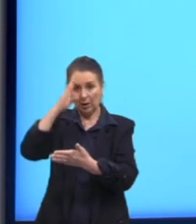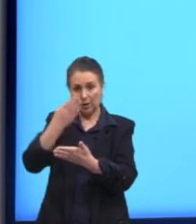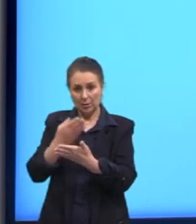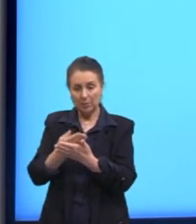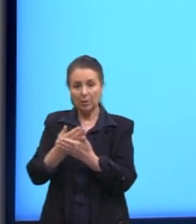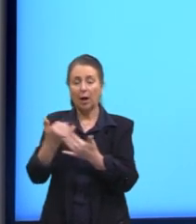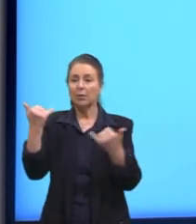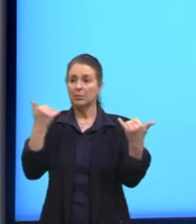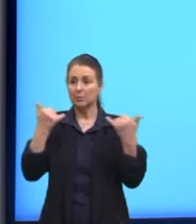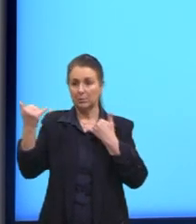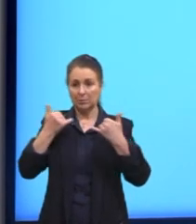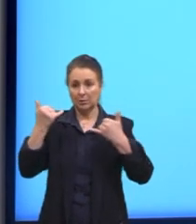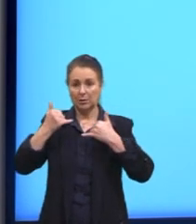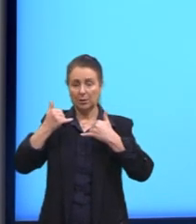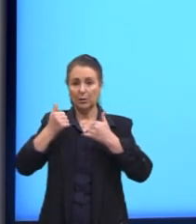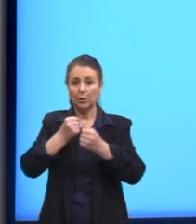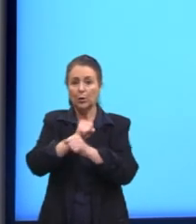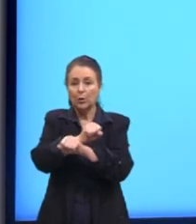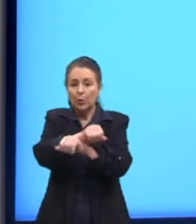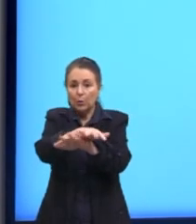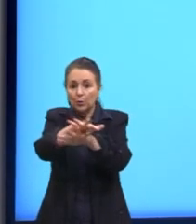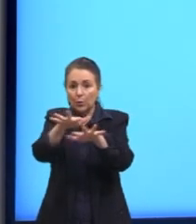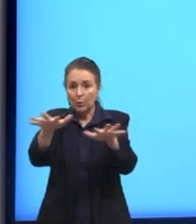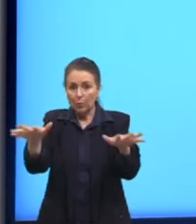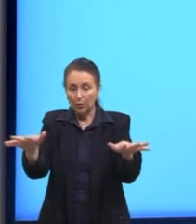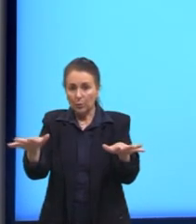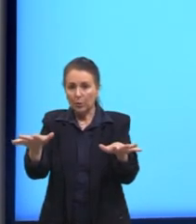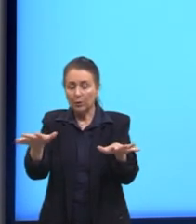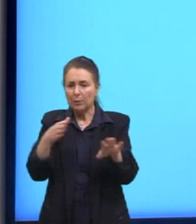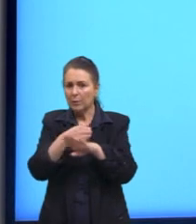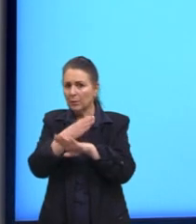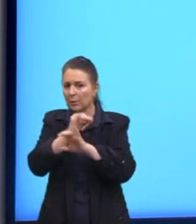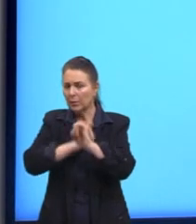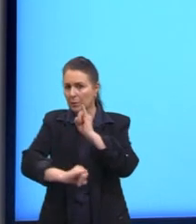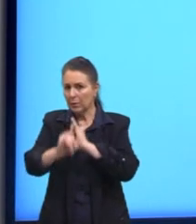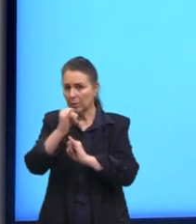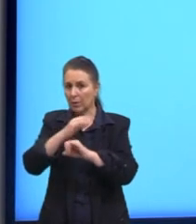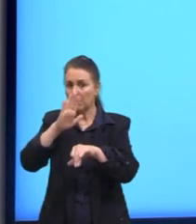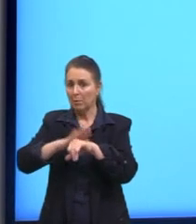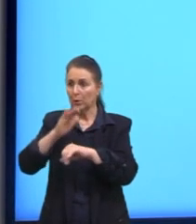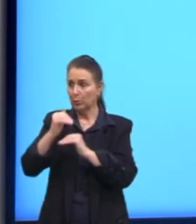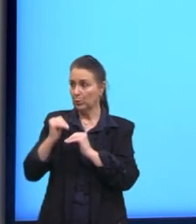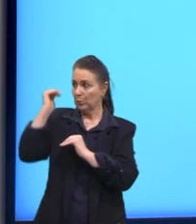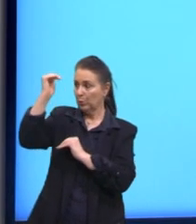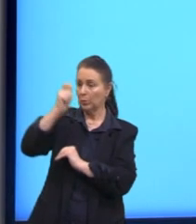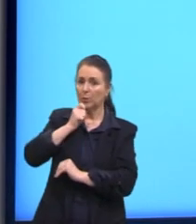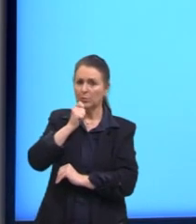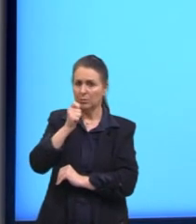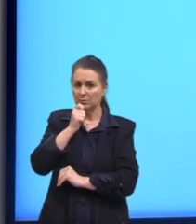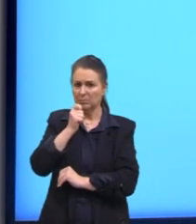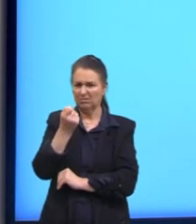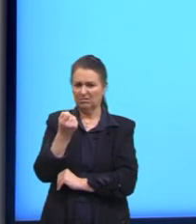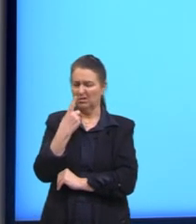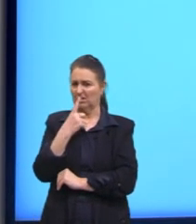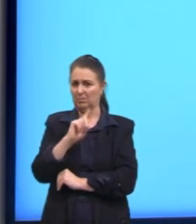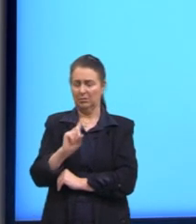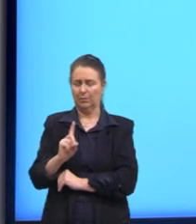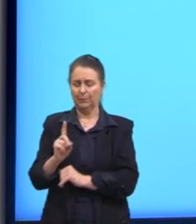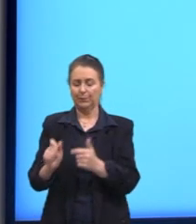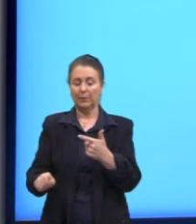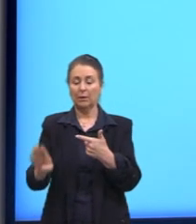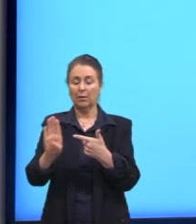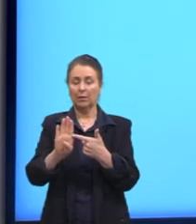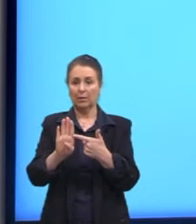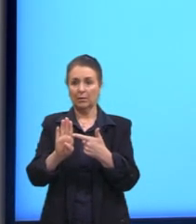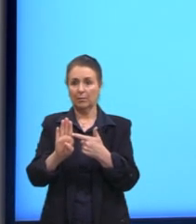das informações transmitidas pelos internautas que superam as jornalísticas? Estranho, né? Não. Letra